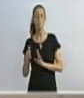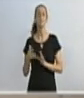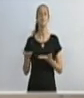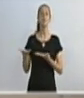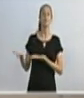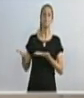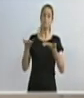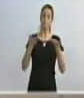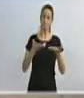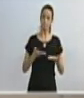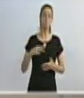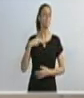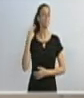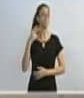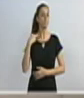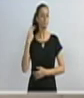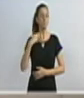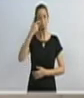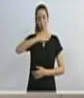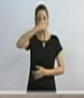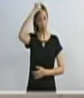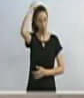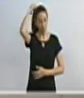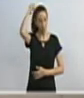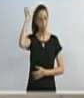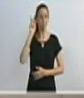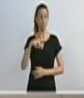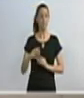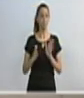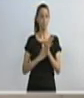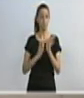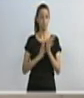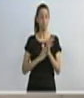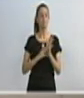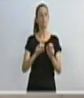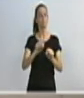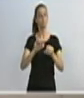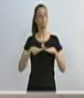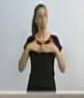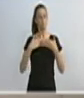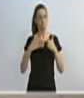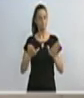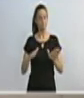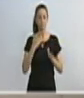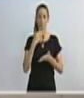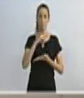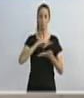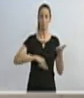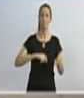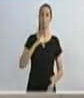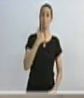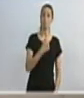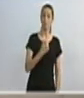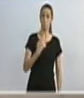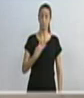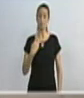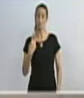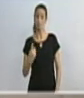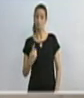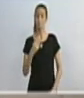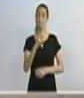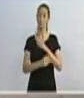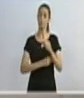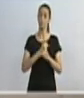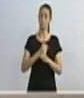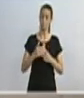convidar o vereador Adriano Pereira, que é um dos proponentes dessa audiência pública, através do requerimento 141 de